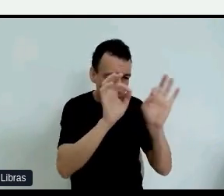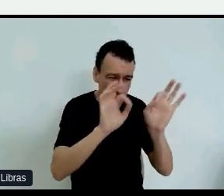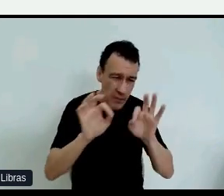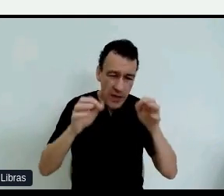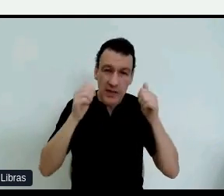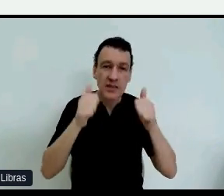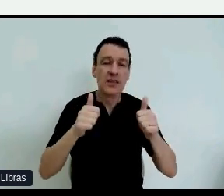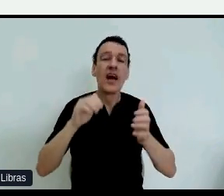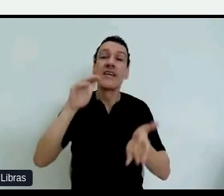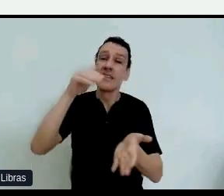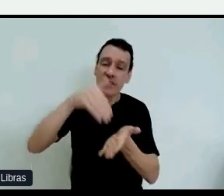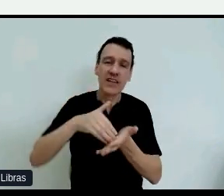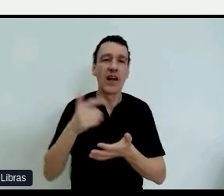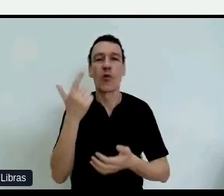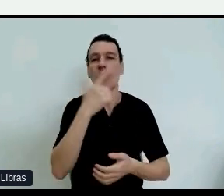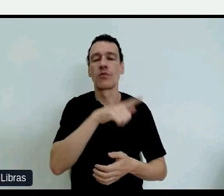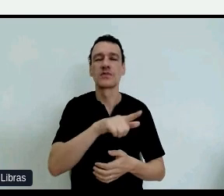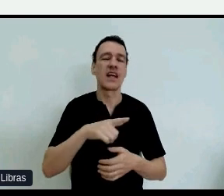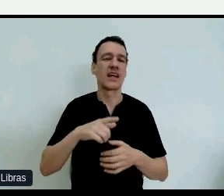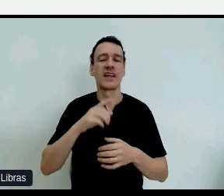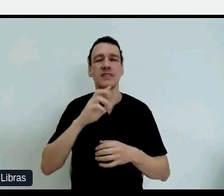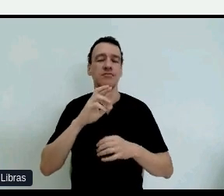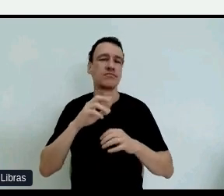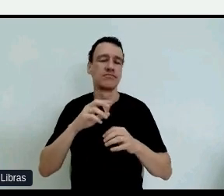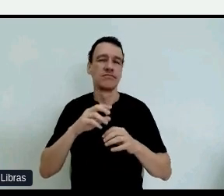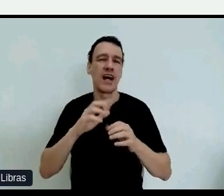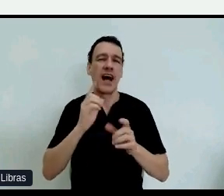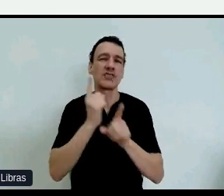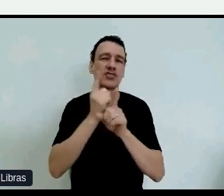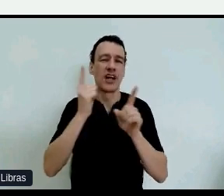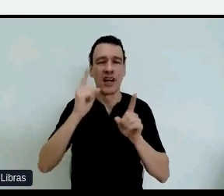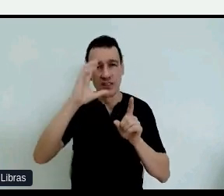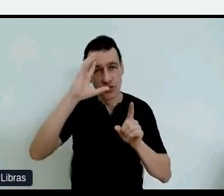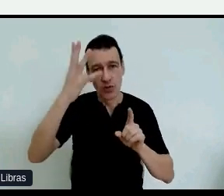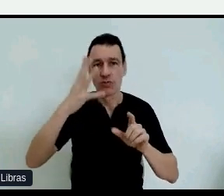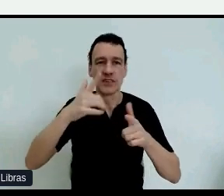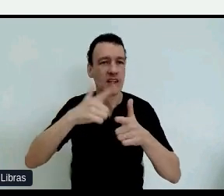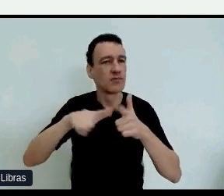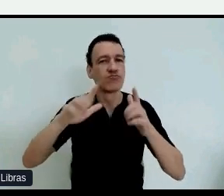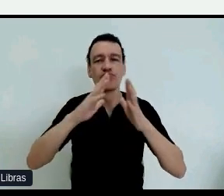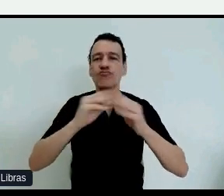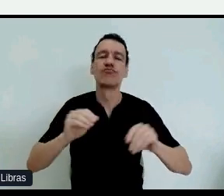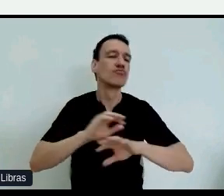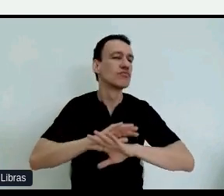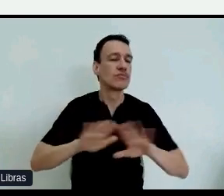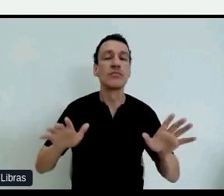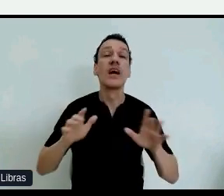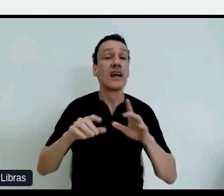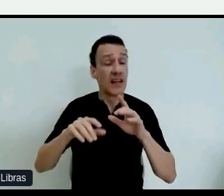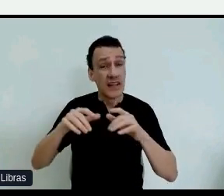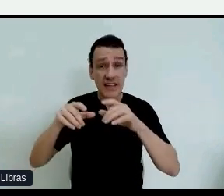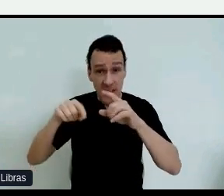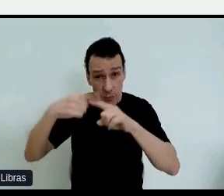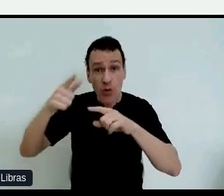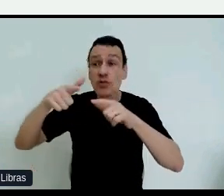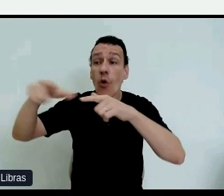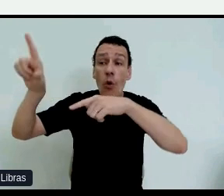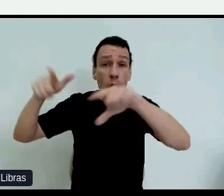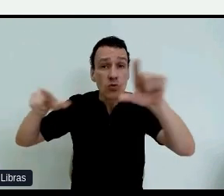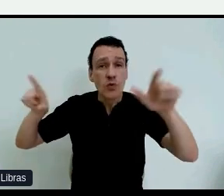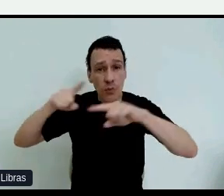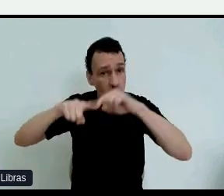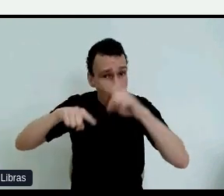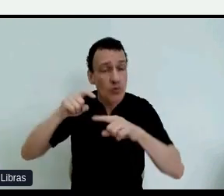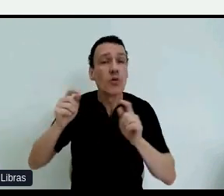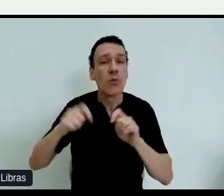trazer essa solução e escalar ela, aplicar ela, né, em todo o seu produto. Então você consegue ter esse histórico, né, do